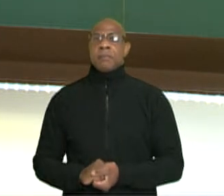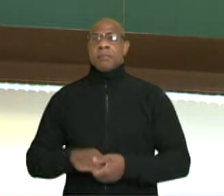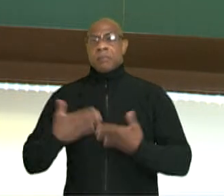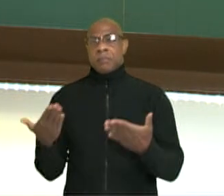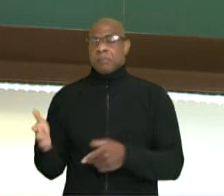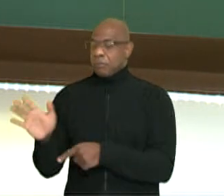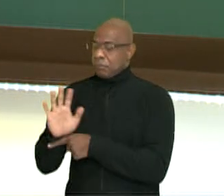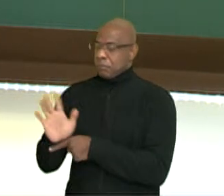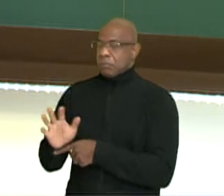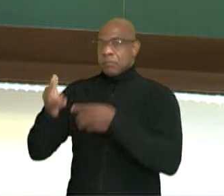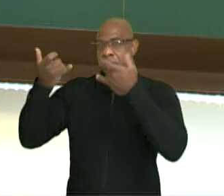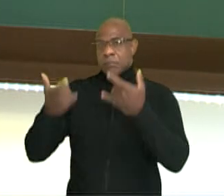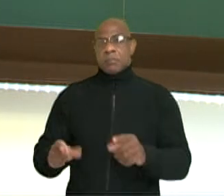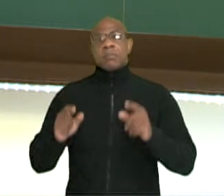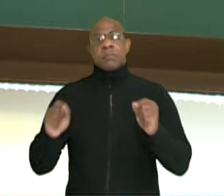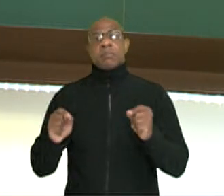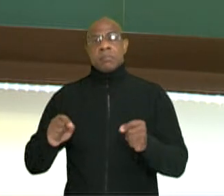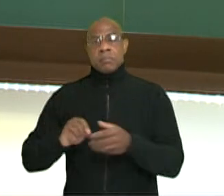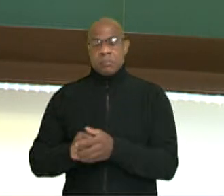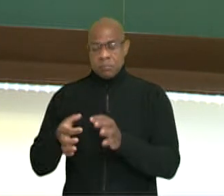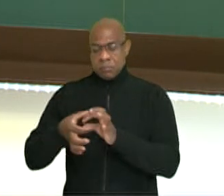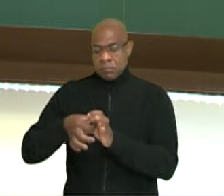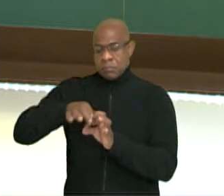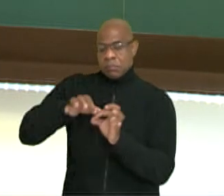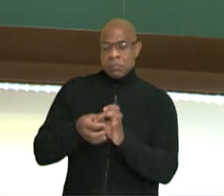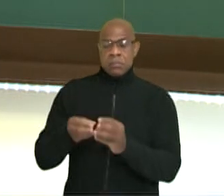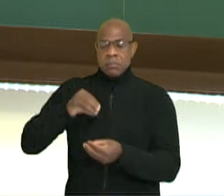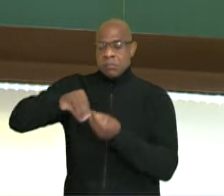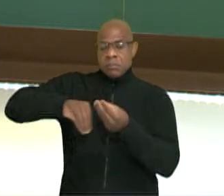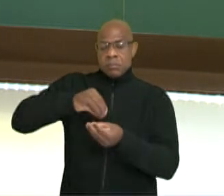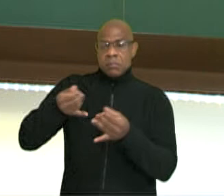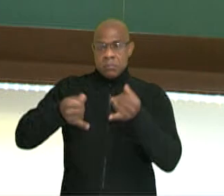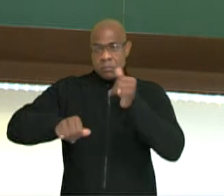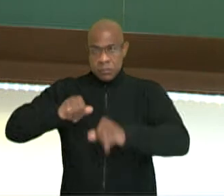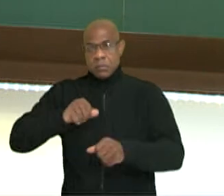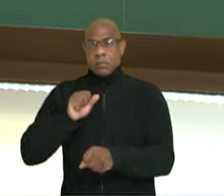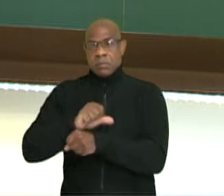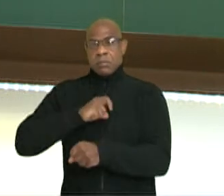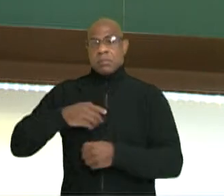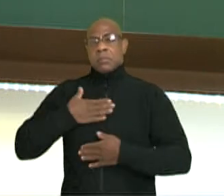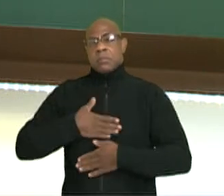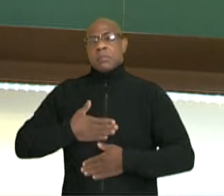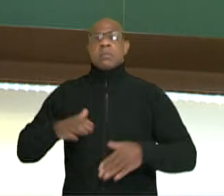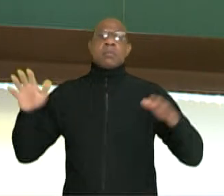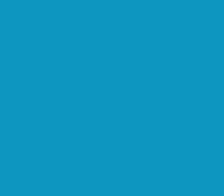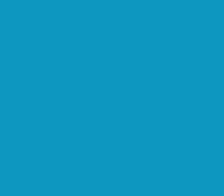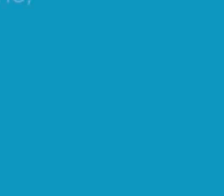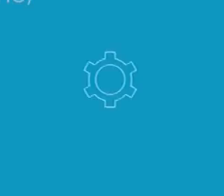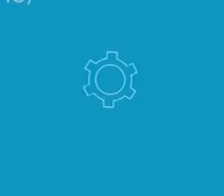Nesse vídeo, nós falamos sobre ligações químicas. Espero que vocês tenham gostado e até breve!